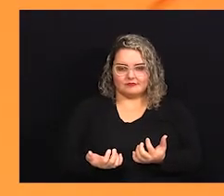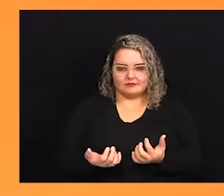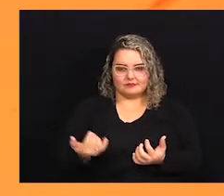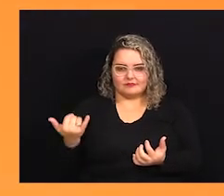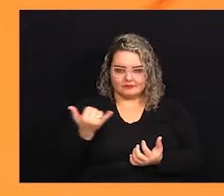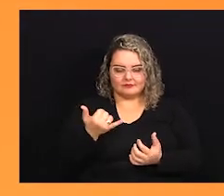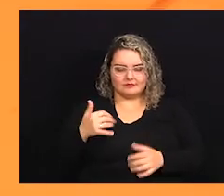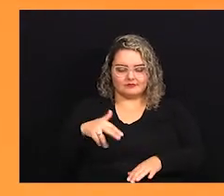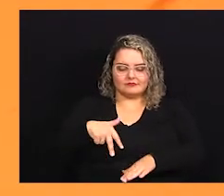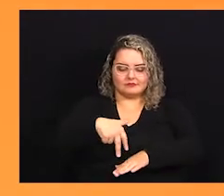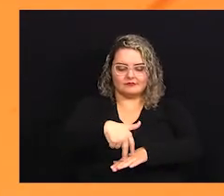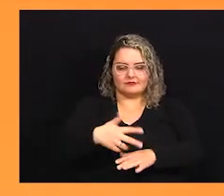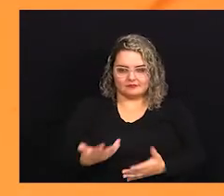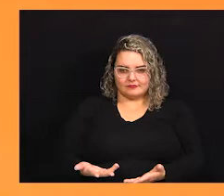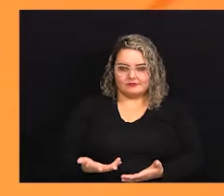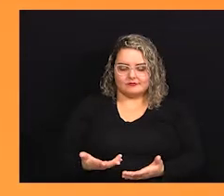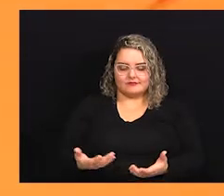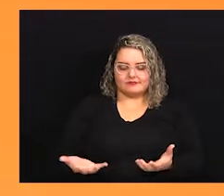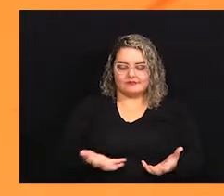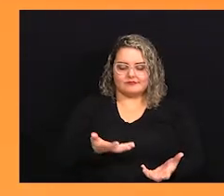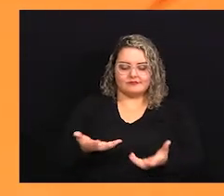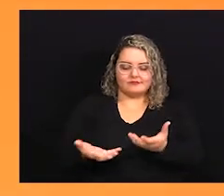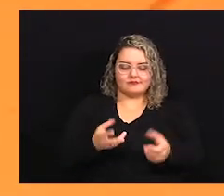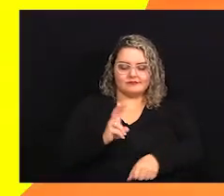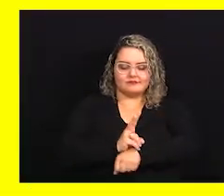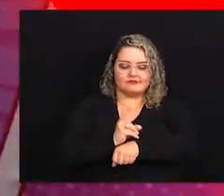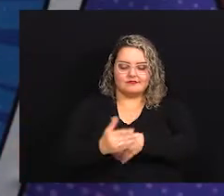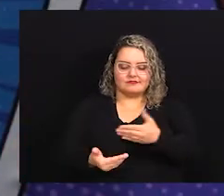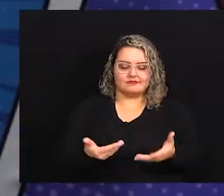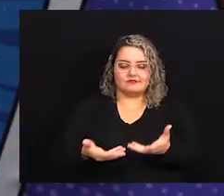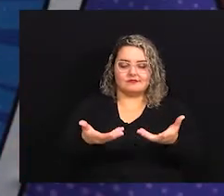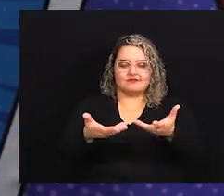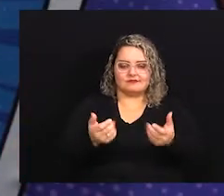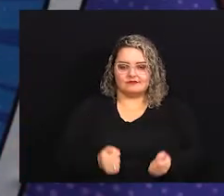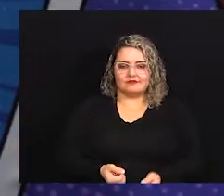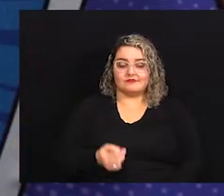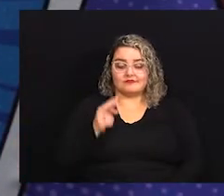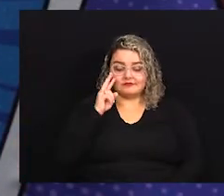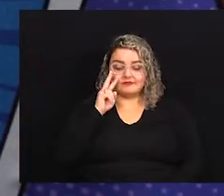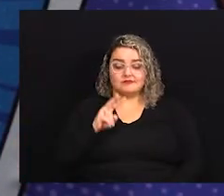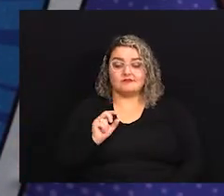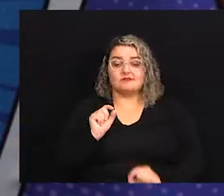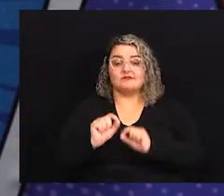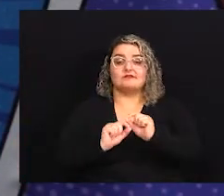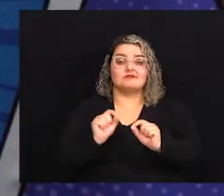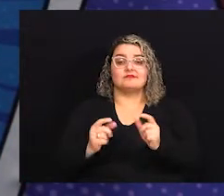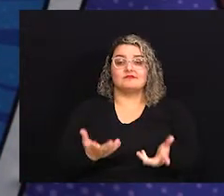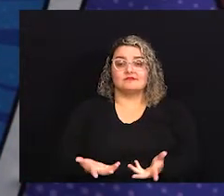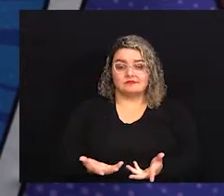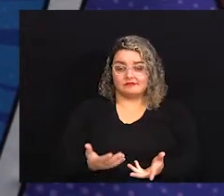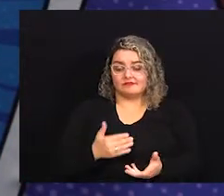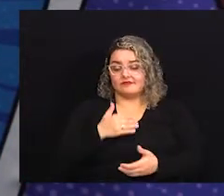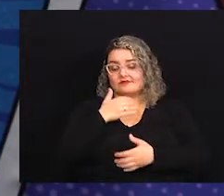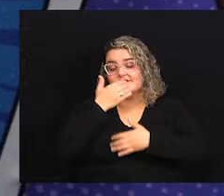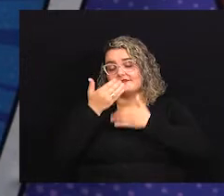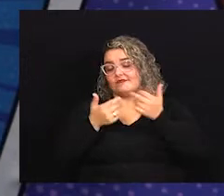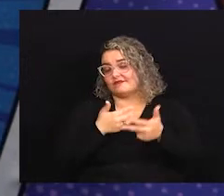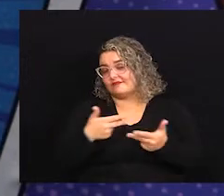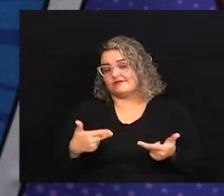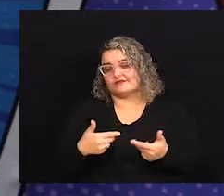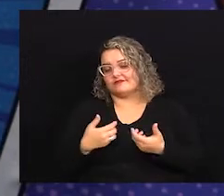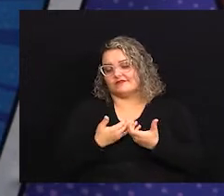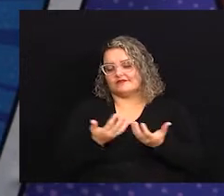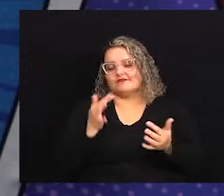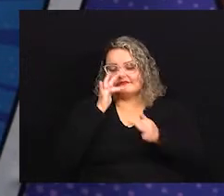dia a dia, semana a semana, e vai descobrindo os caminhos que ele tem que